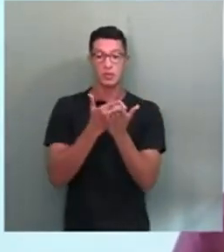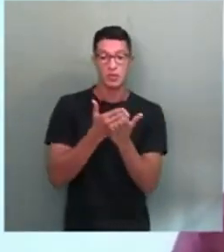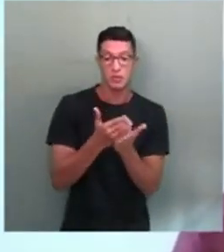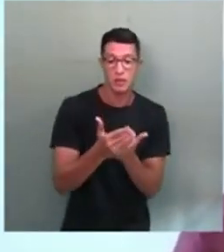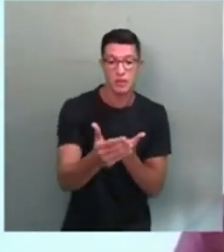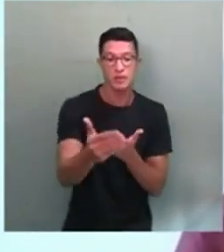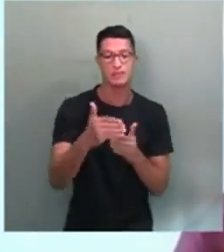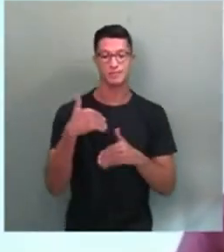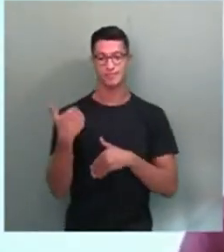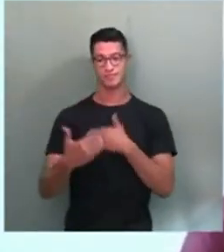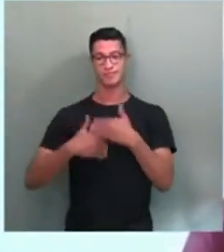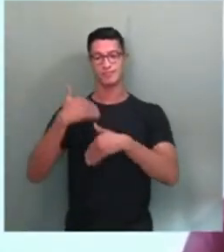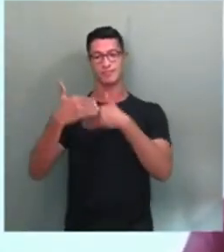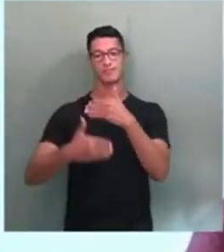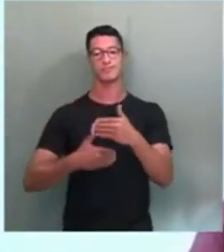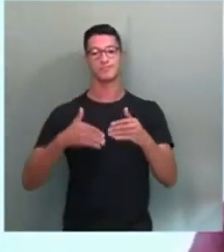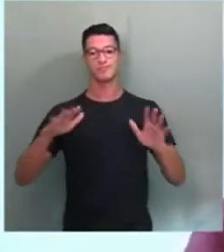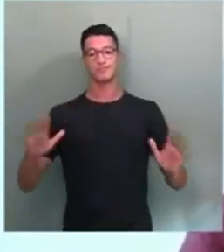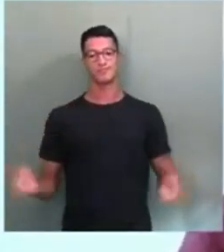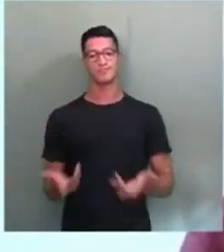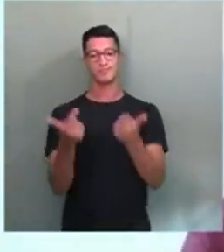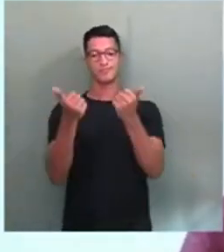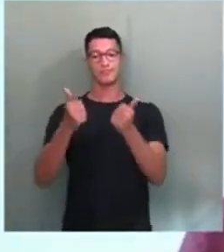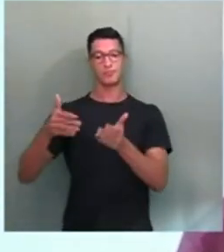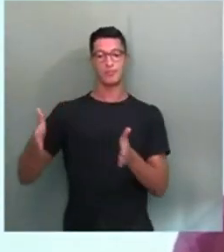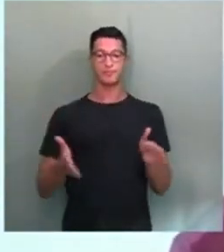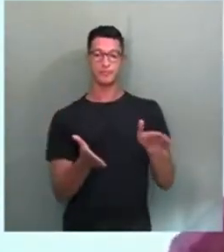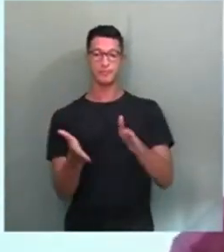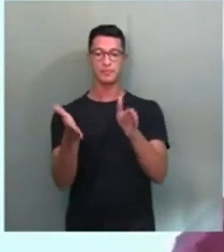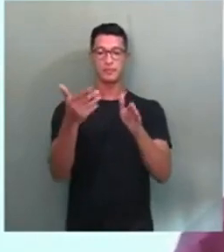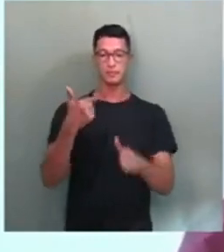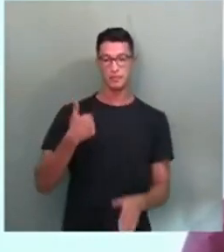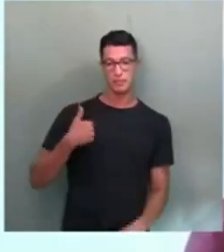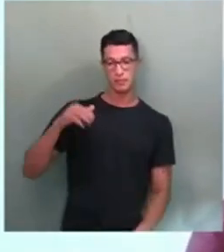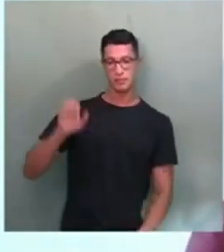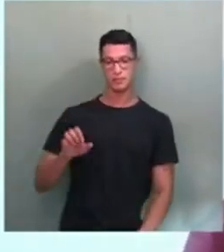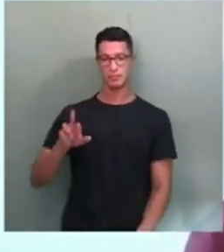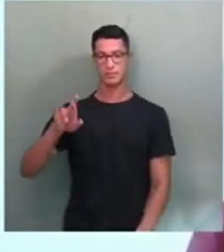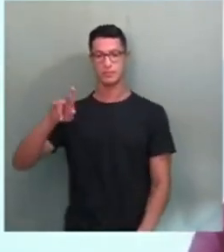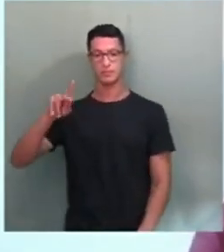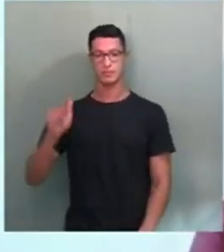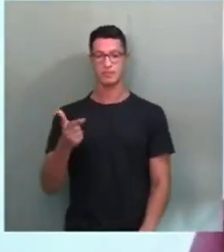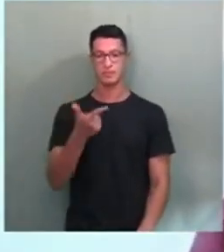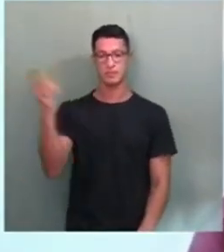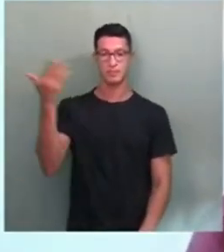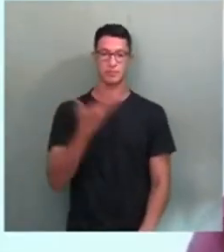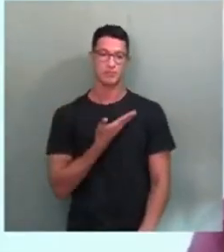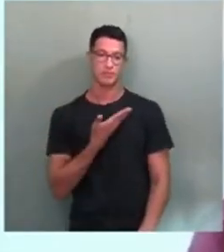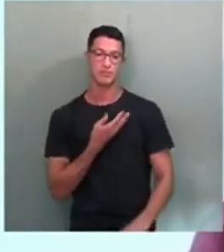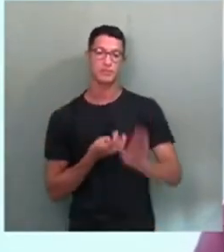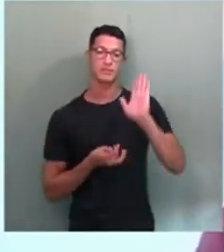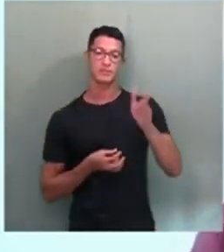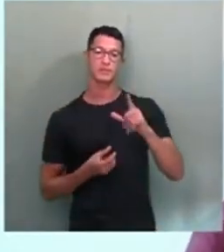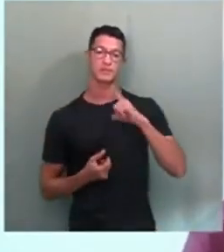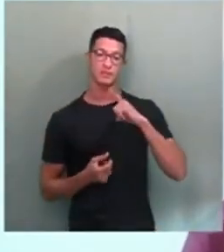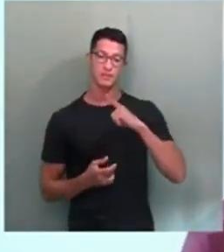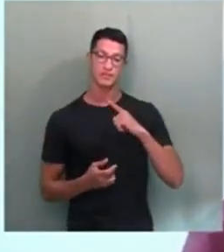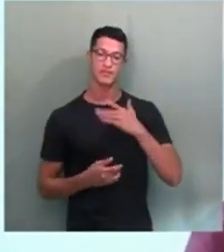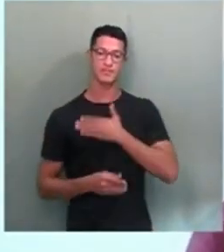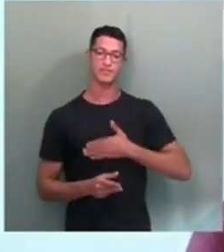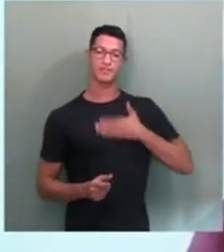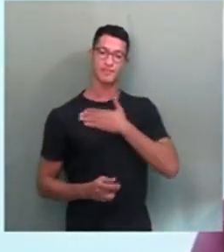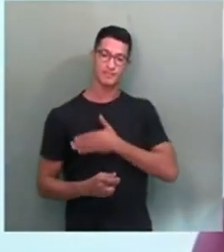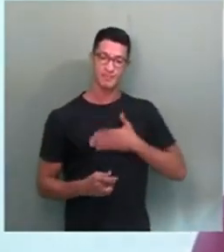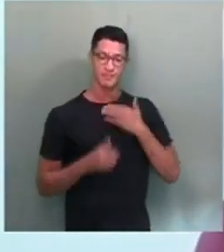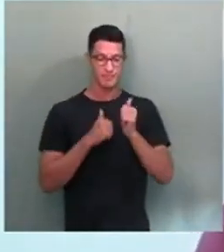essa trajetória e pavimentaram o caminho que eu, Érica, Celso e tantos outros colegas tivemos o prazer